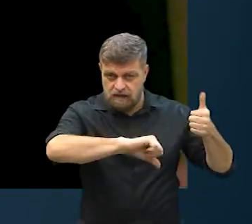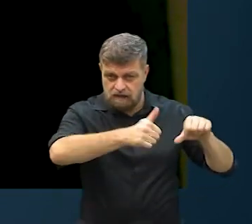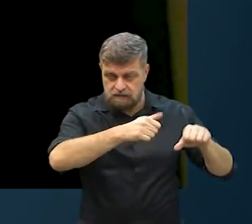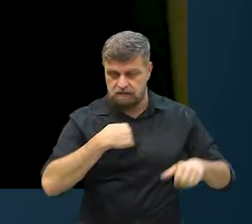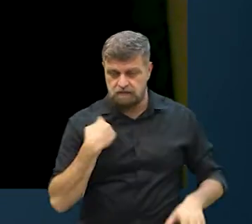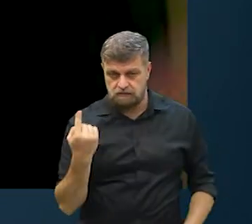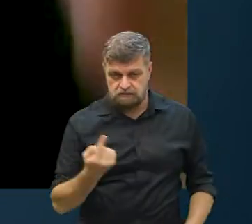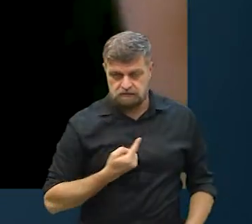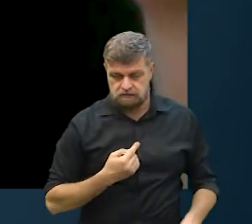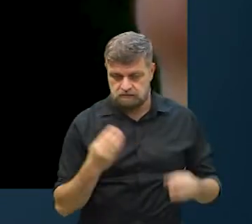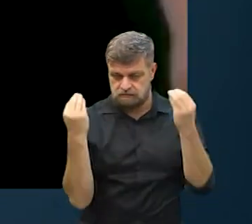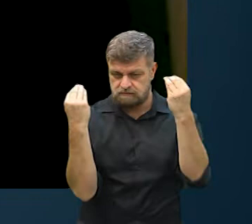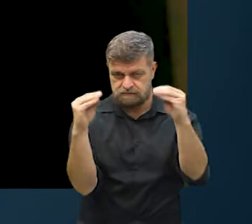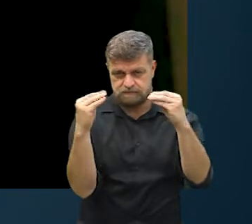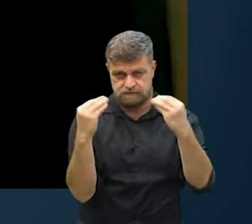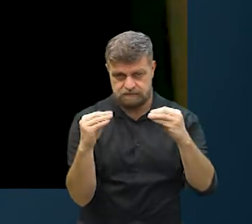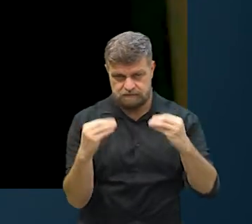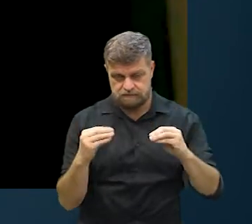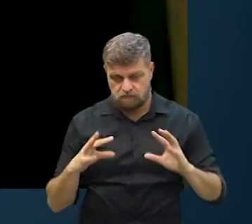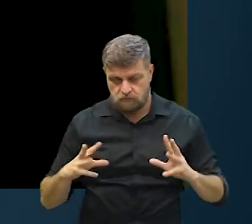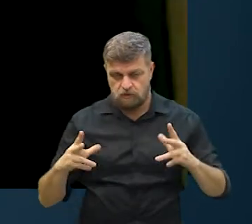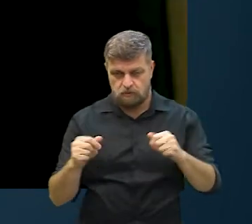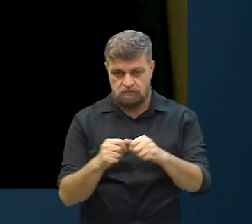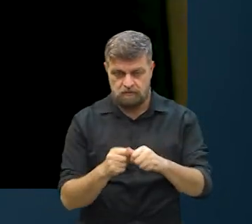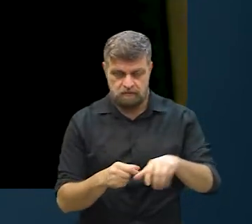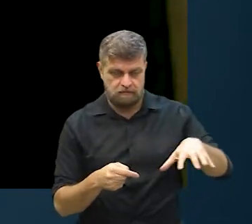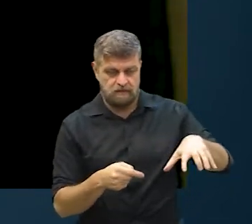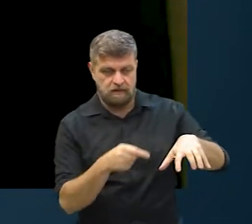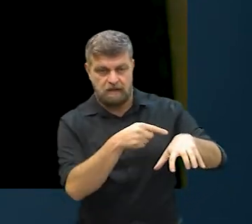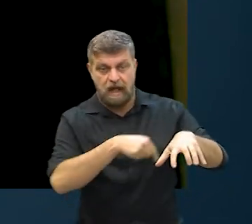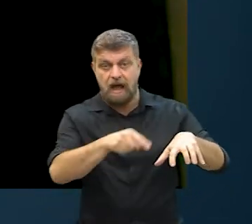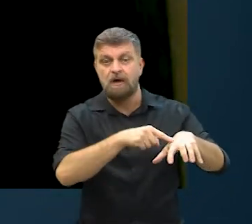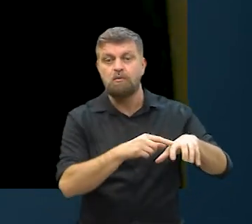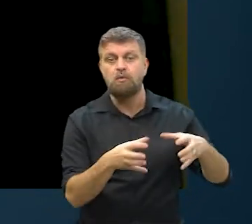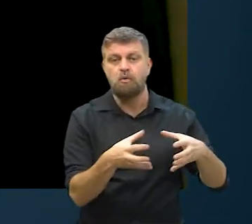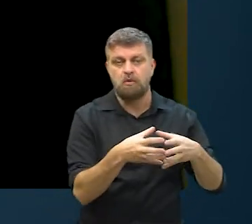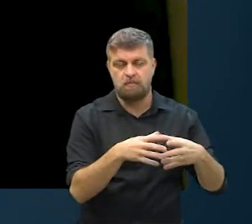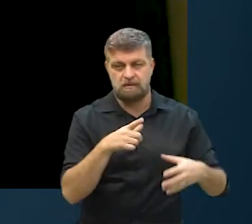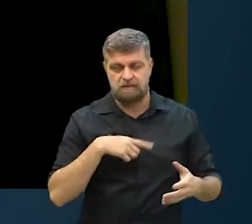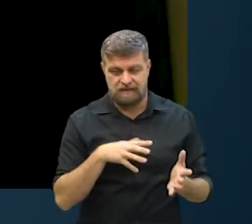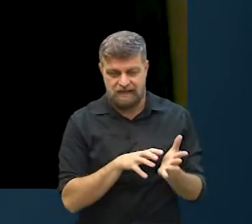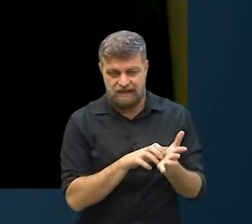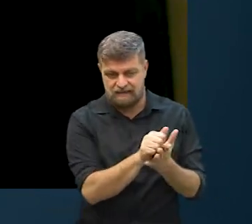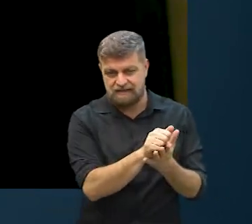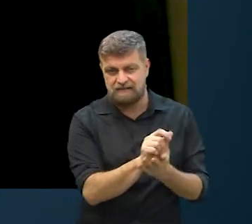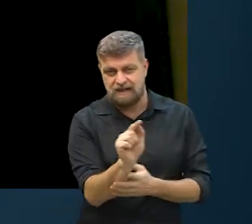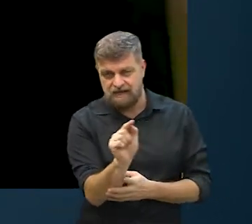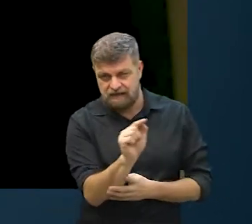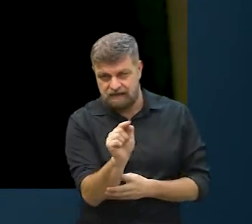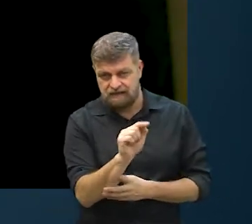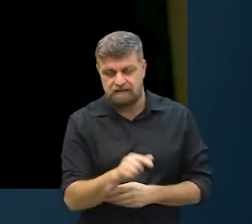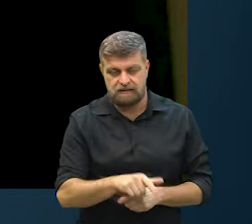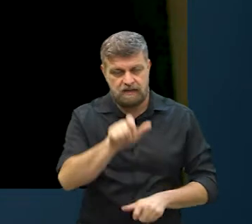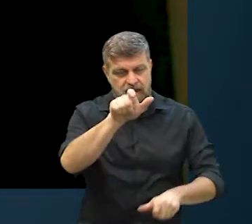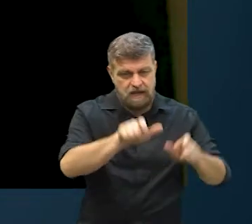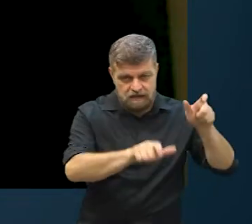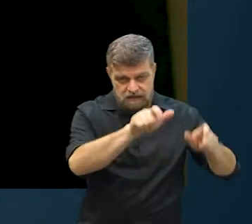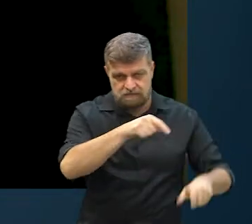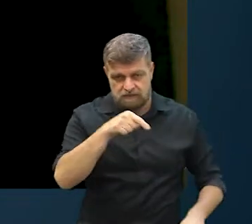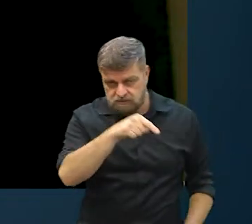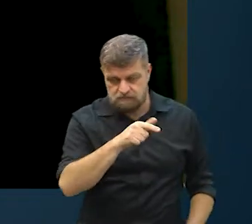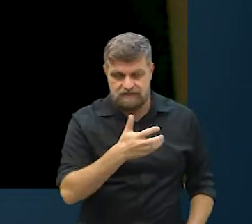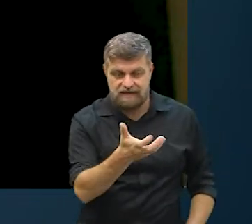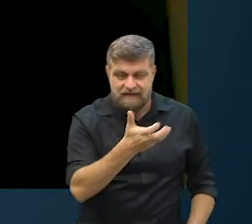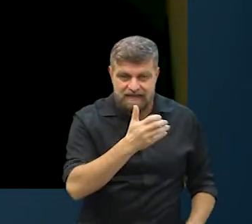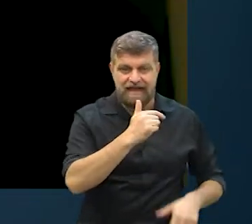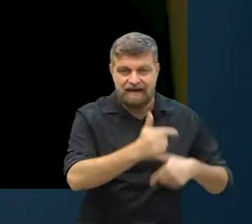a gente coloca todo esse público também na tarefa. Do outro lado, a gente também pré-cadastra toda essa